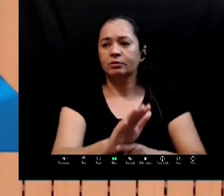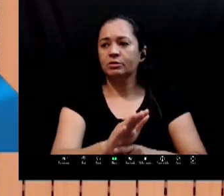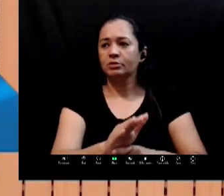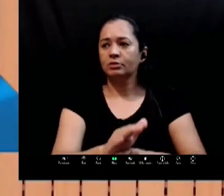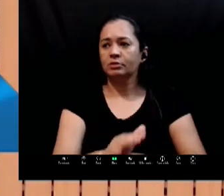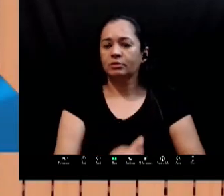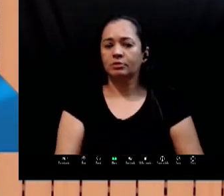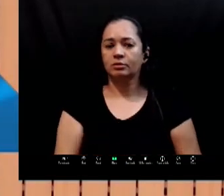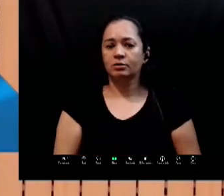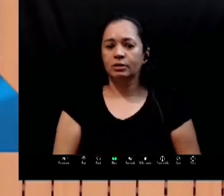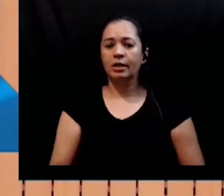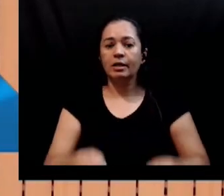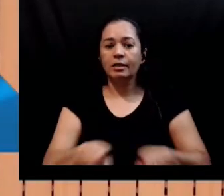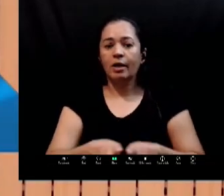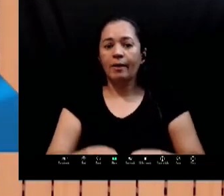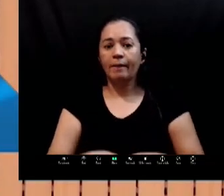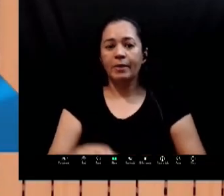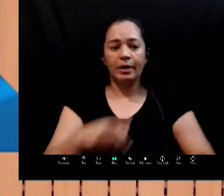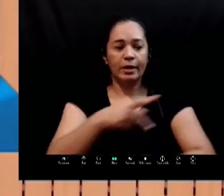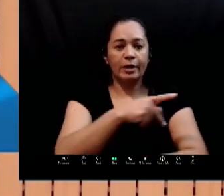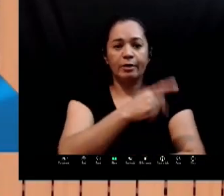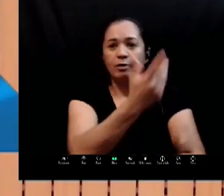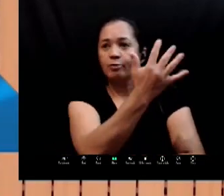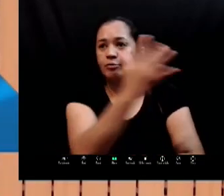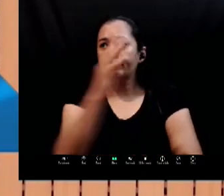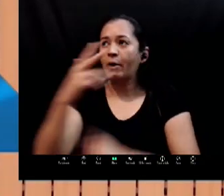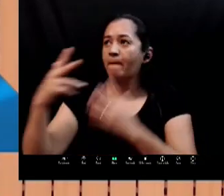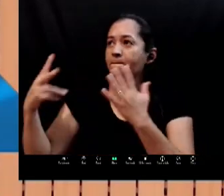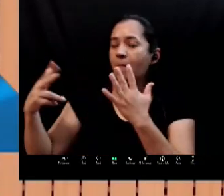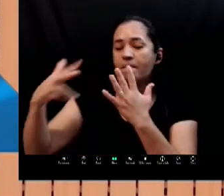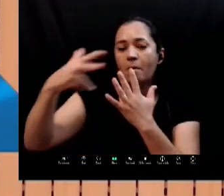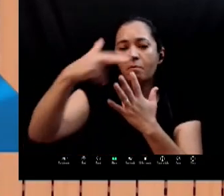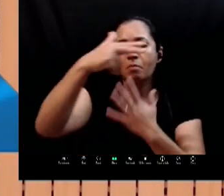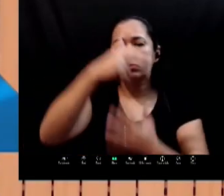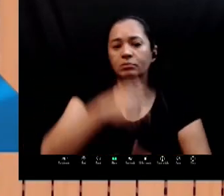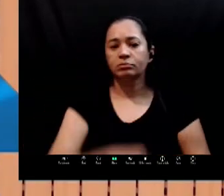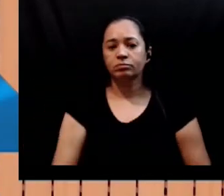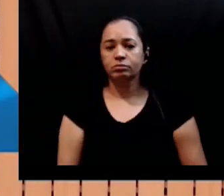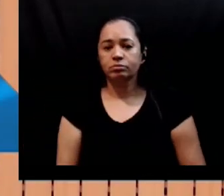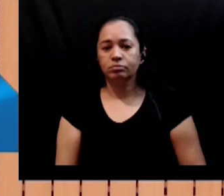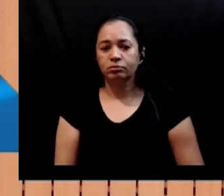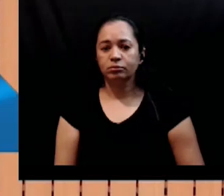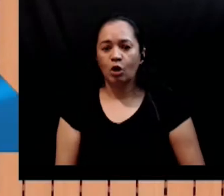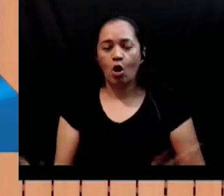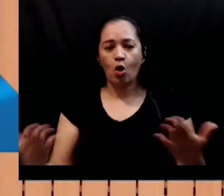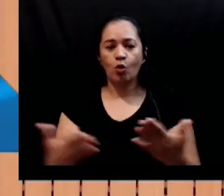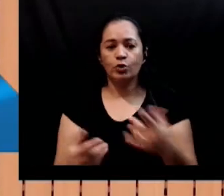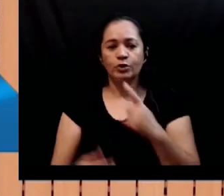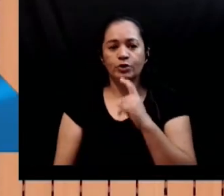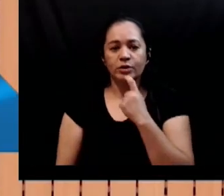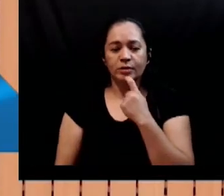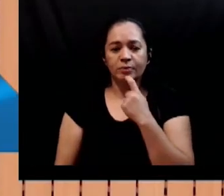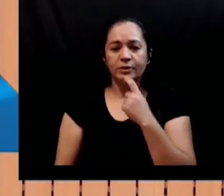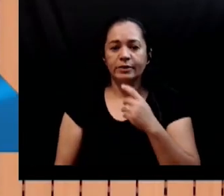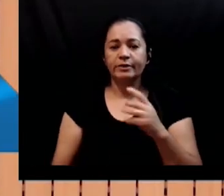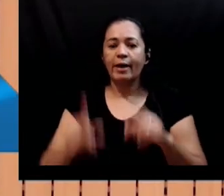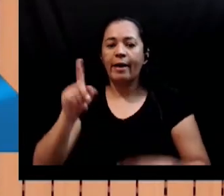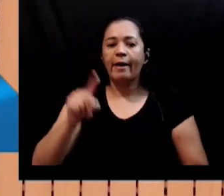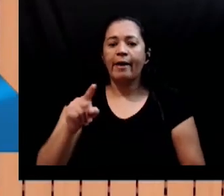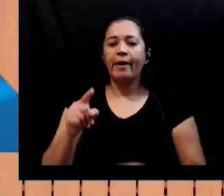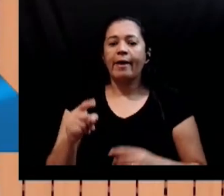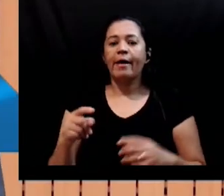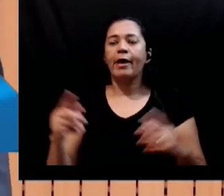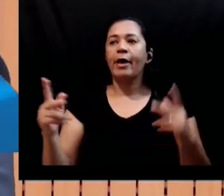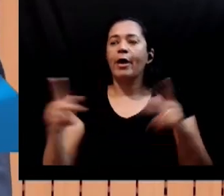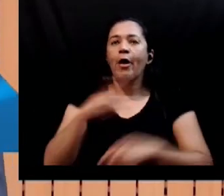de parques e jardins, de podas de árvores. A Prefeitura de Campinas hoje é o paraíso da terceirização, é o paraíso da